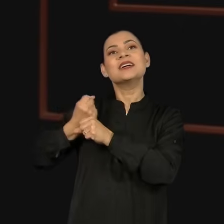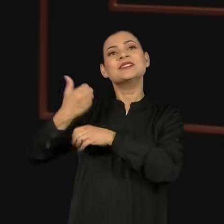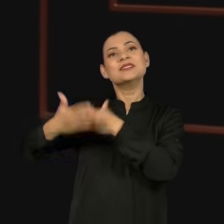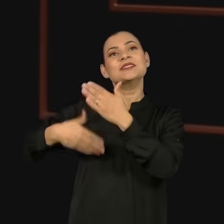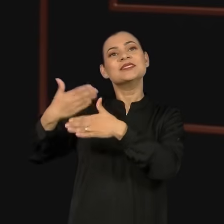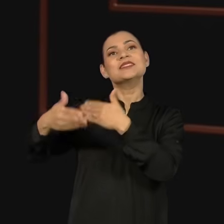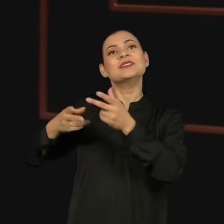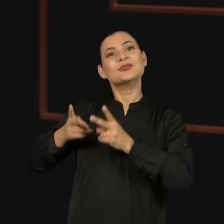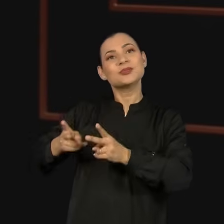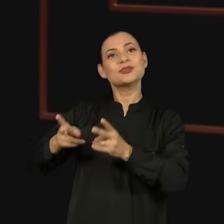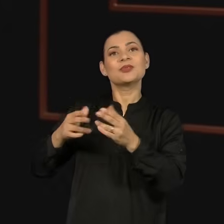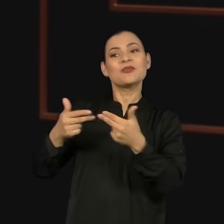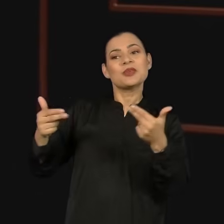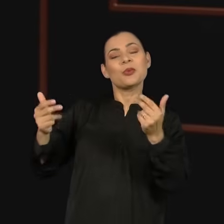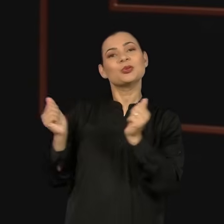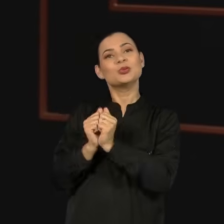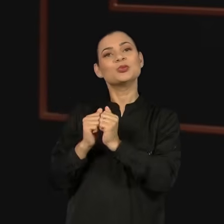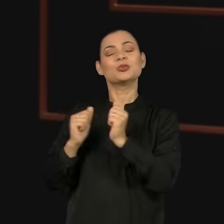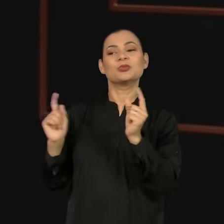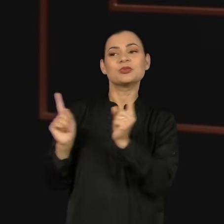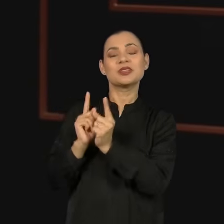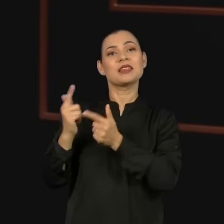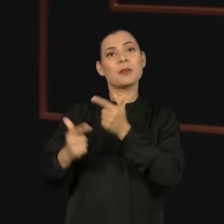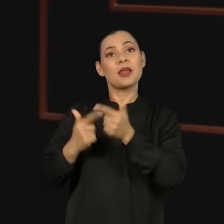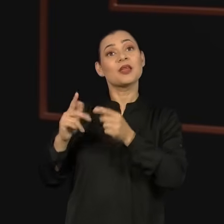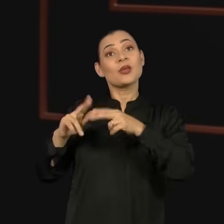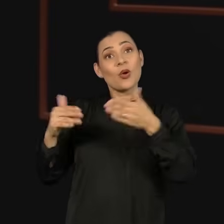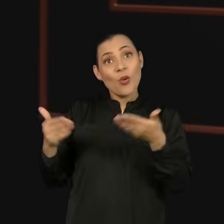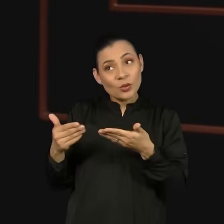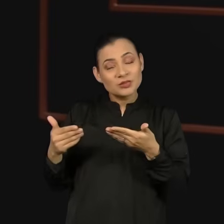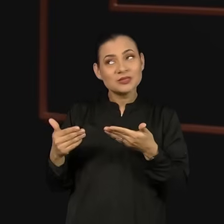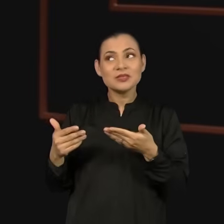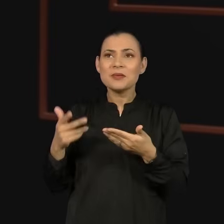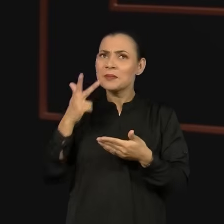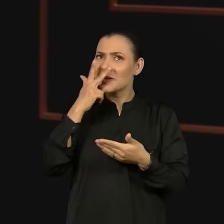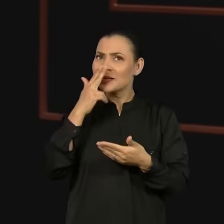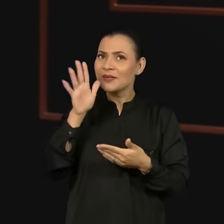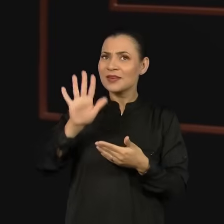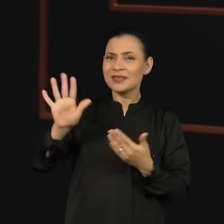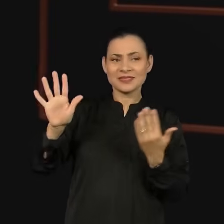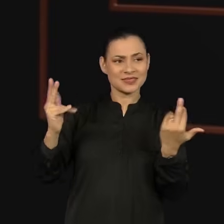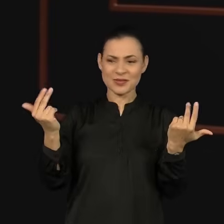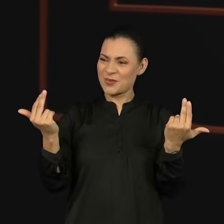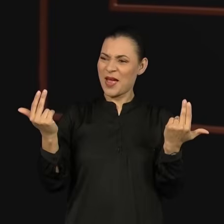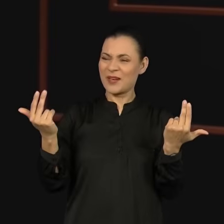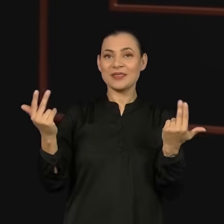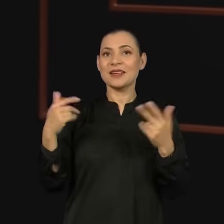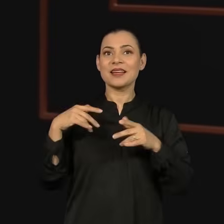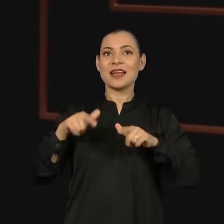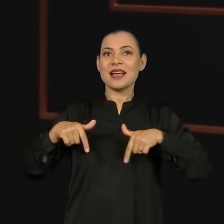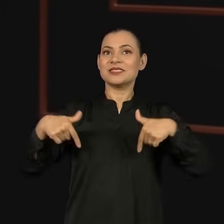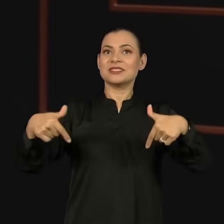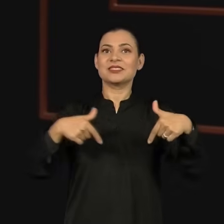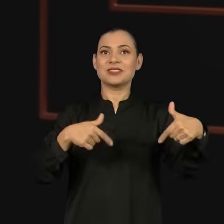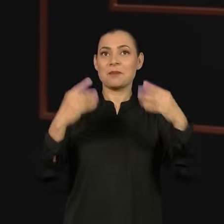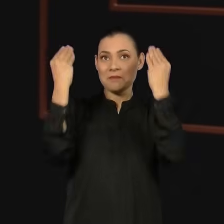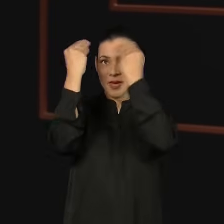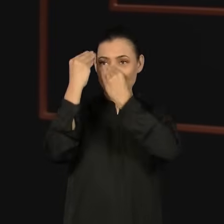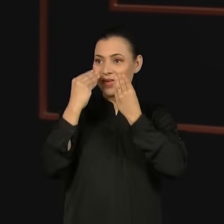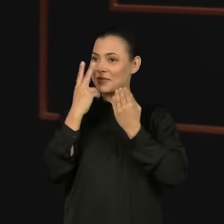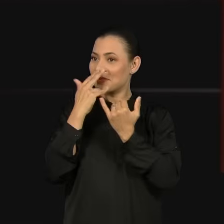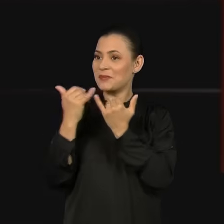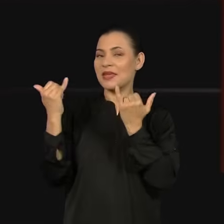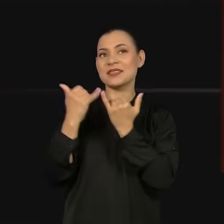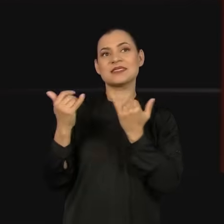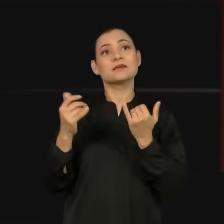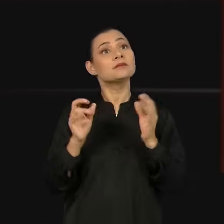gente continuou fazendo coisa. Agora, eu mesmo acho parecido com ele, na hora de que a gente está maquiado. Não, mas